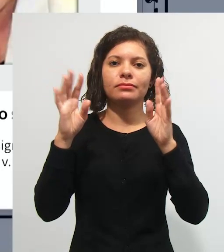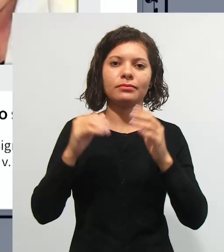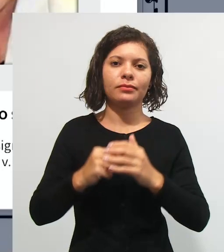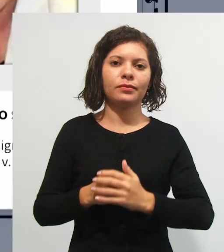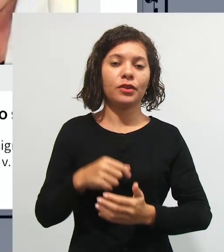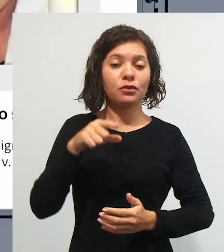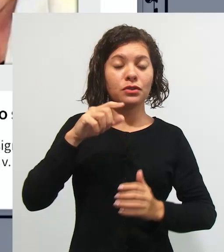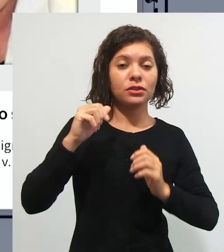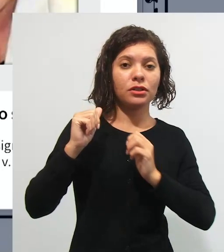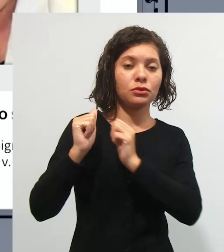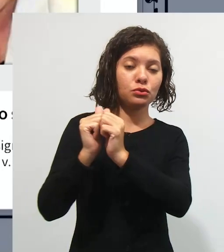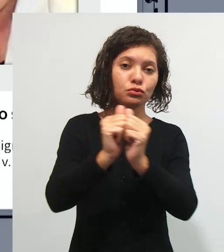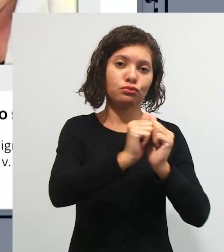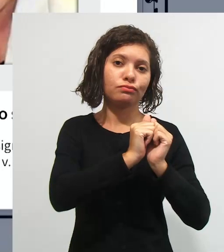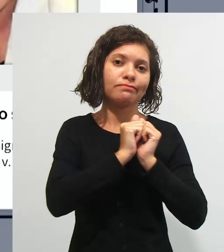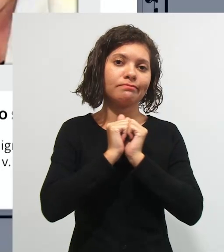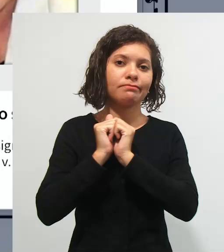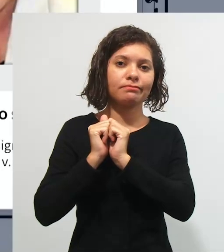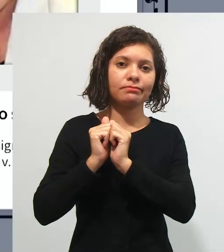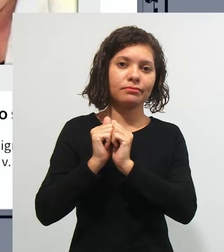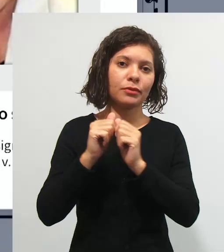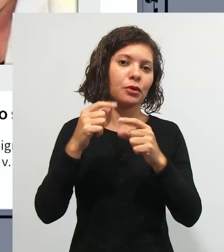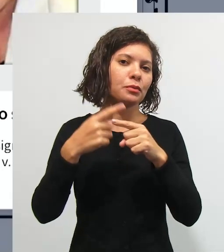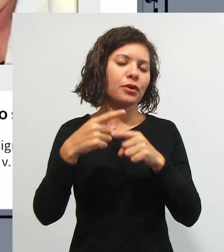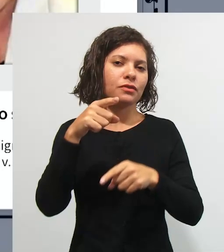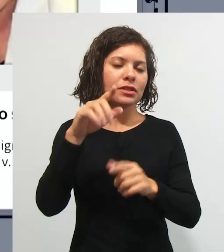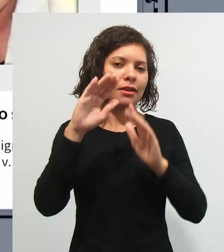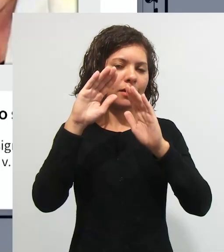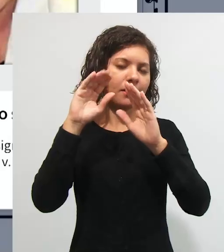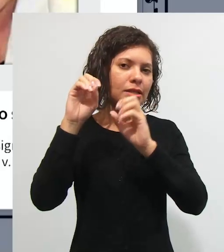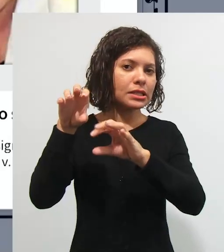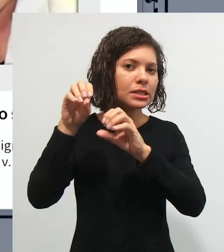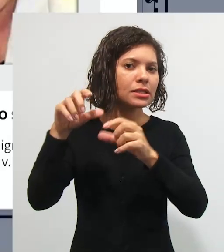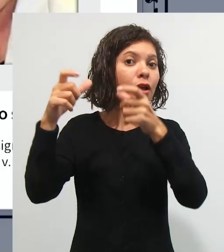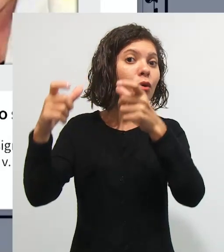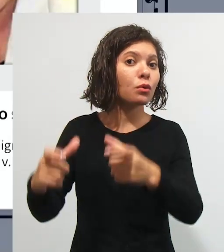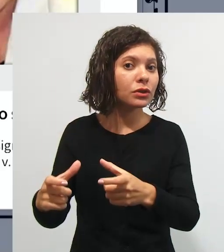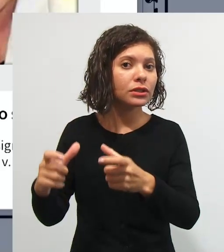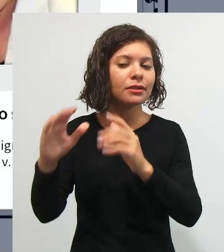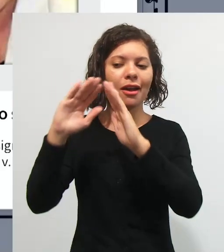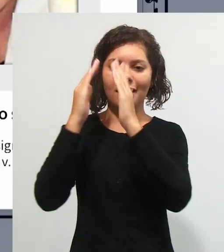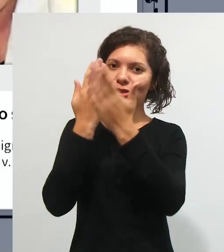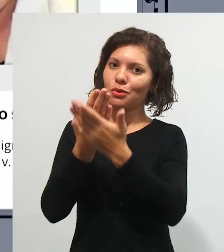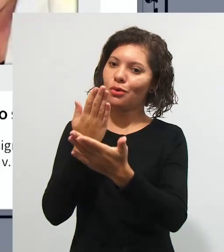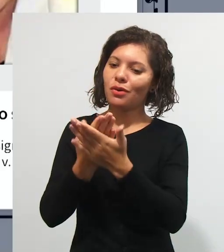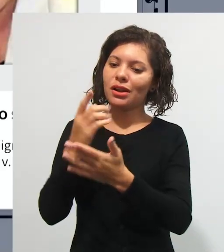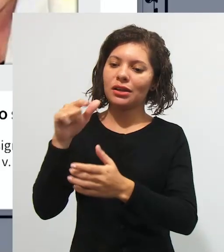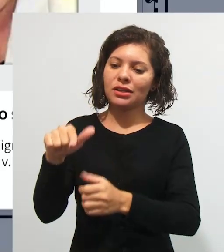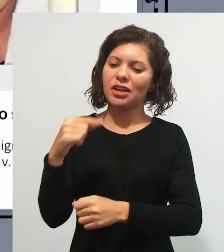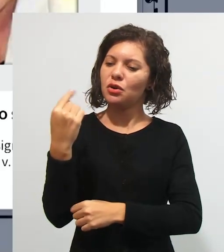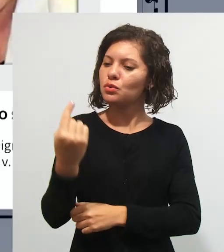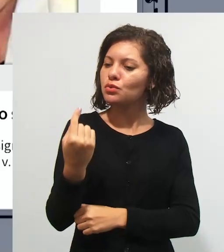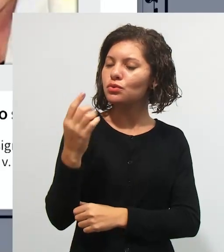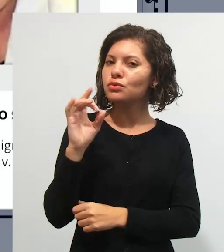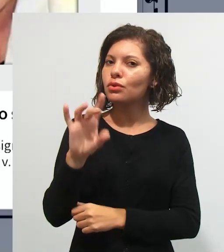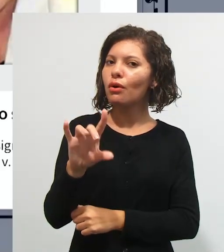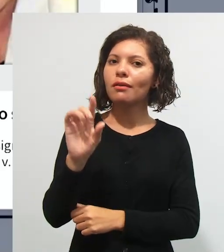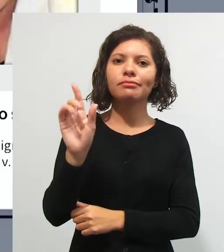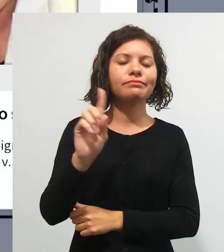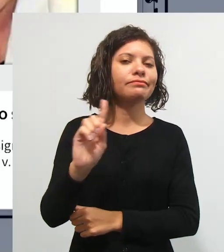ensinar. Porque você ensina na escola, e a escola é um espaço coletivo. Né? A escola está onde? Está